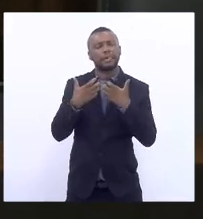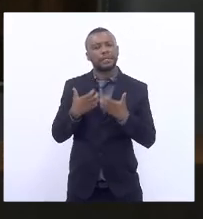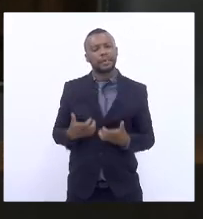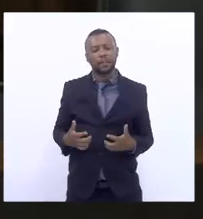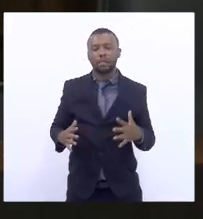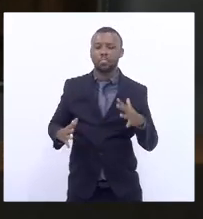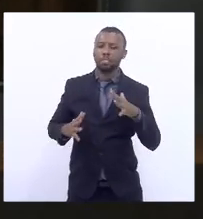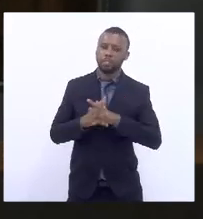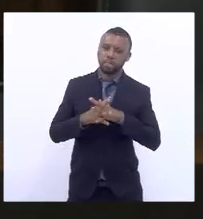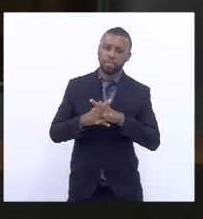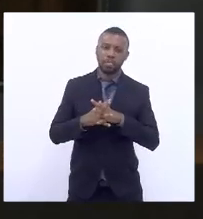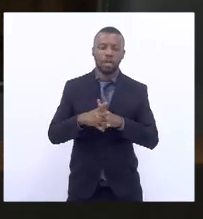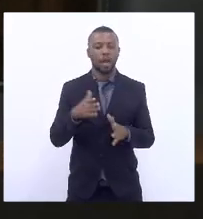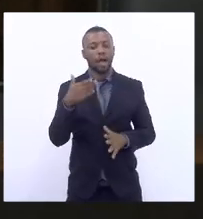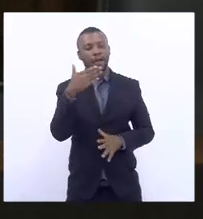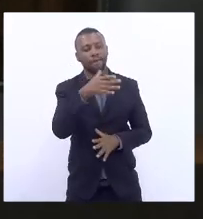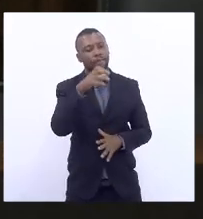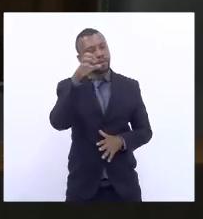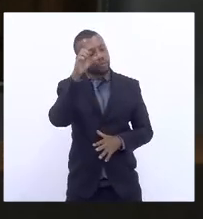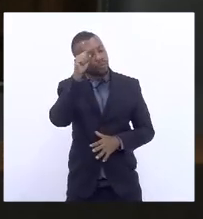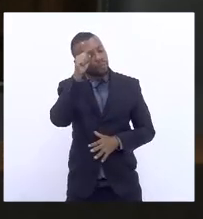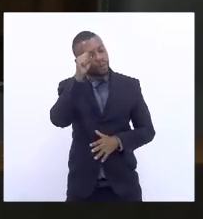Pode ver lá no registro do jogo.